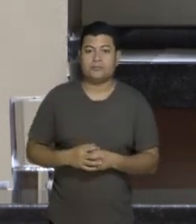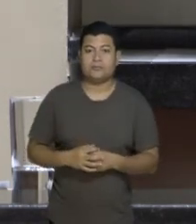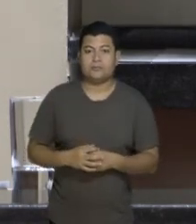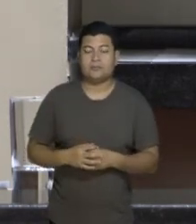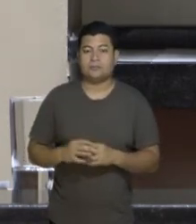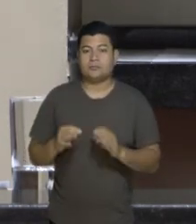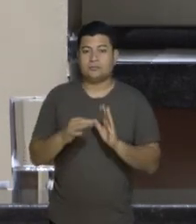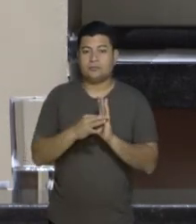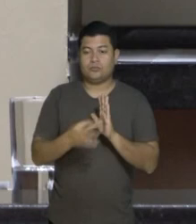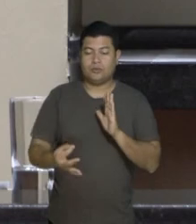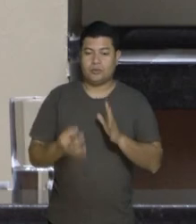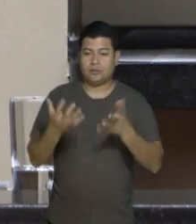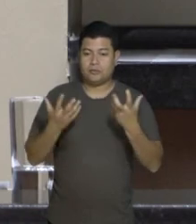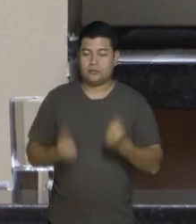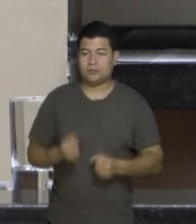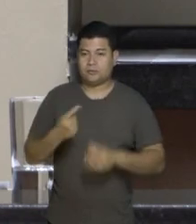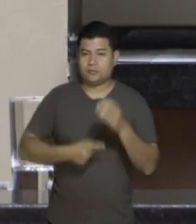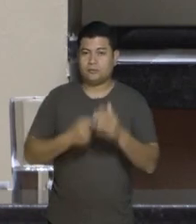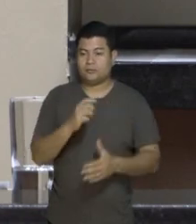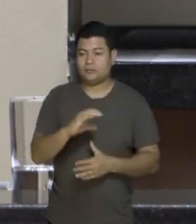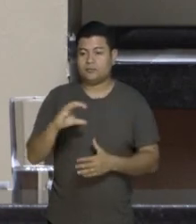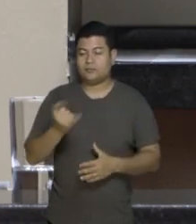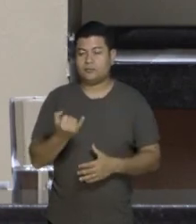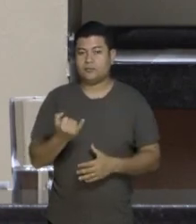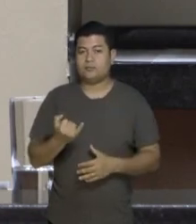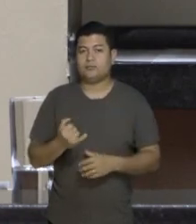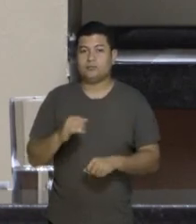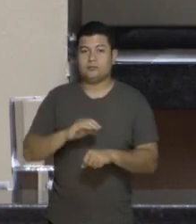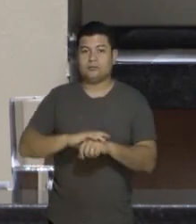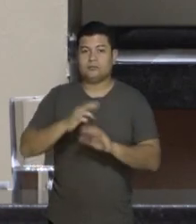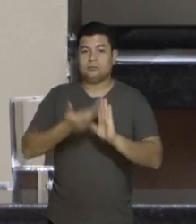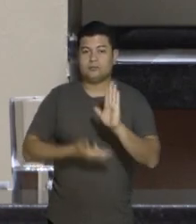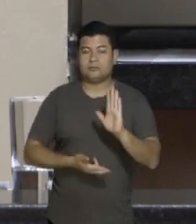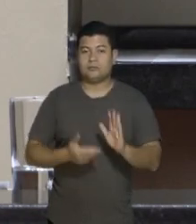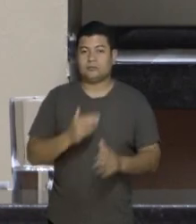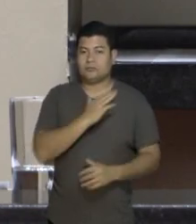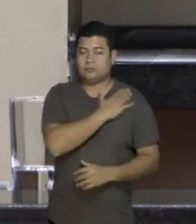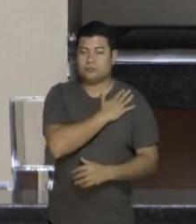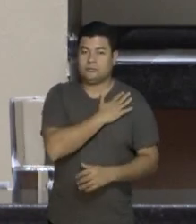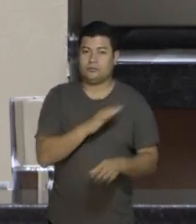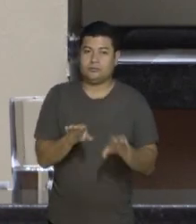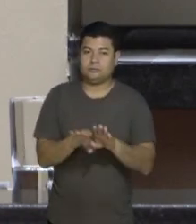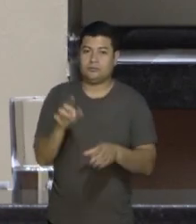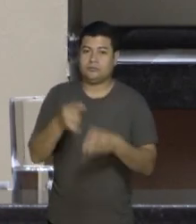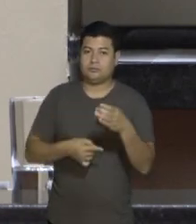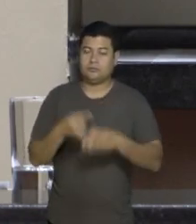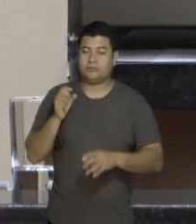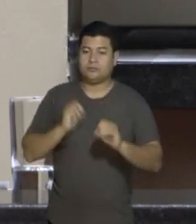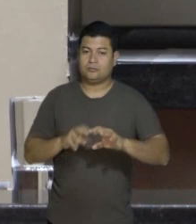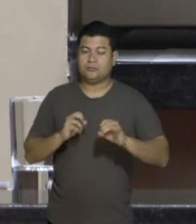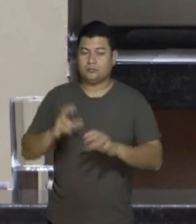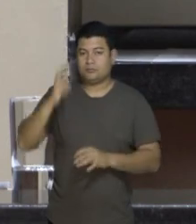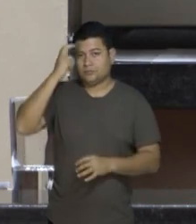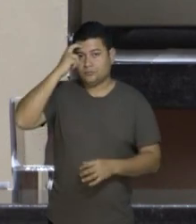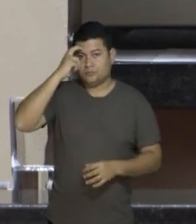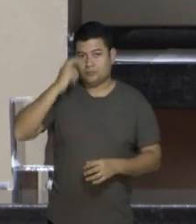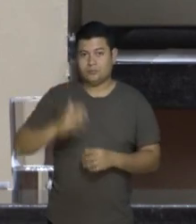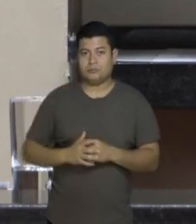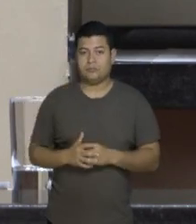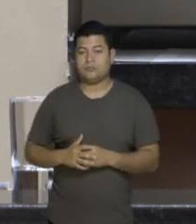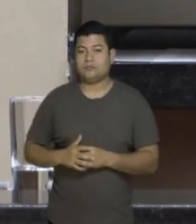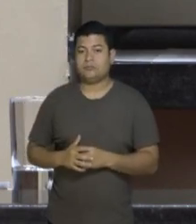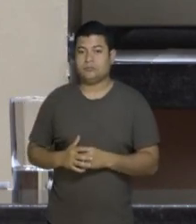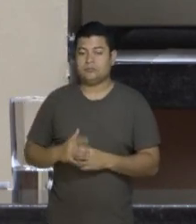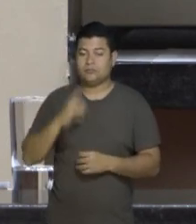pareceres favoráveis das comissões de Constituição e Justiça, relatoria deputado Napoleão Bernardes, Comissão de Educação e Cultura, relatora